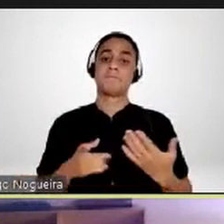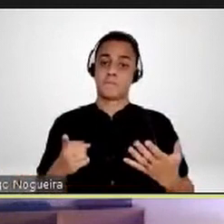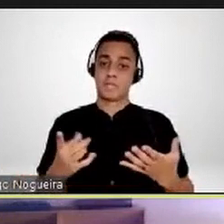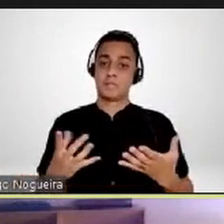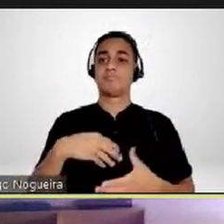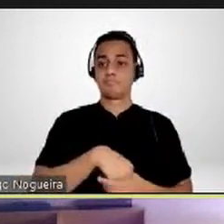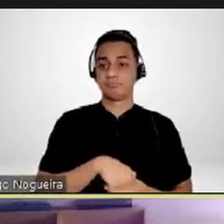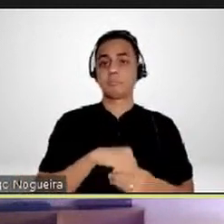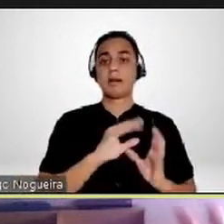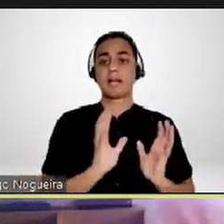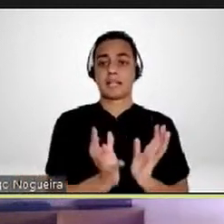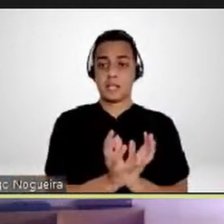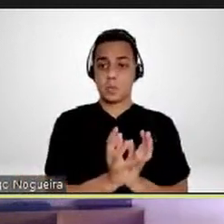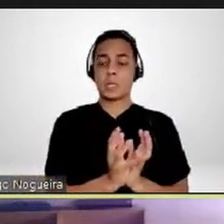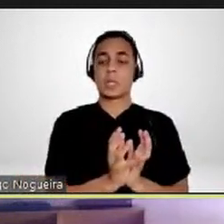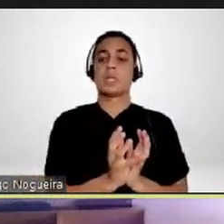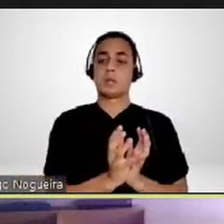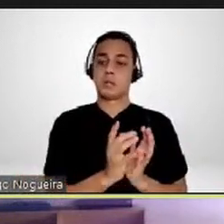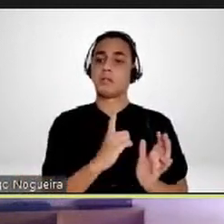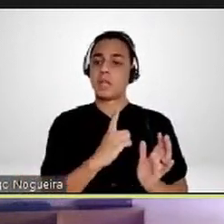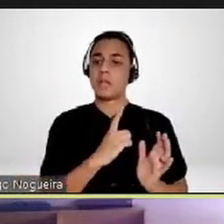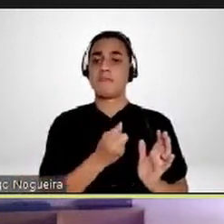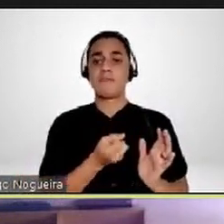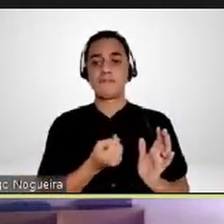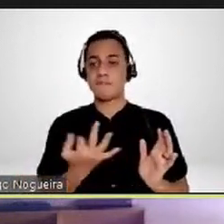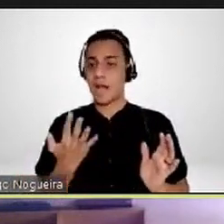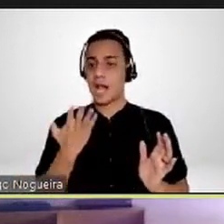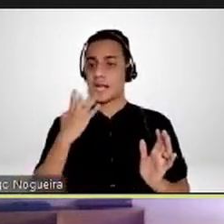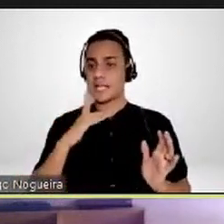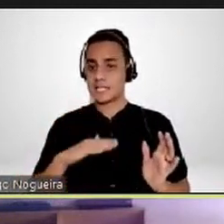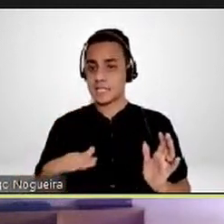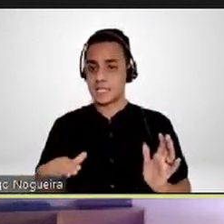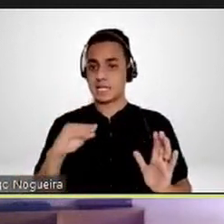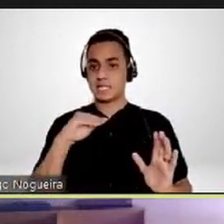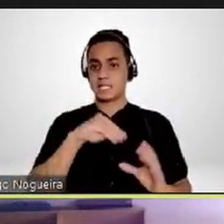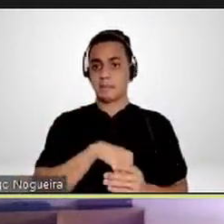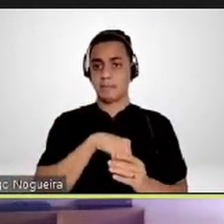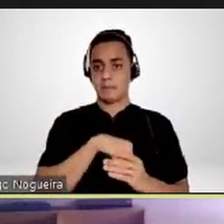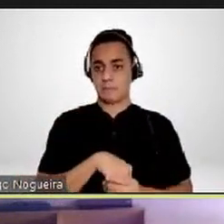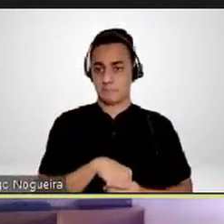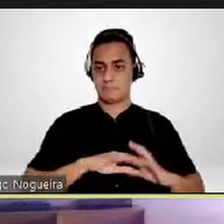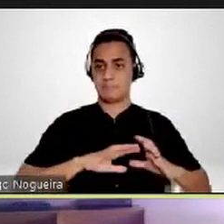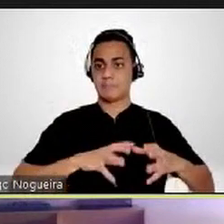se encaixaram várias crianças. Pode passar.